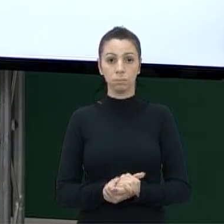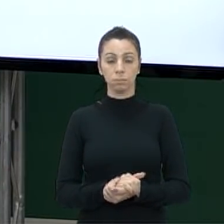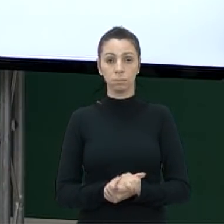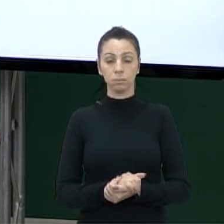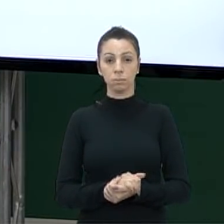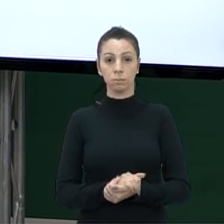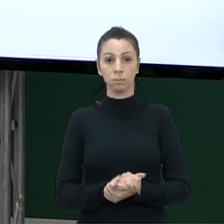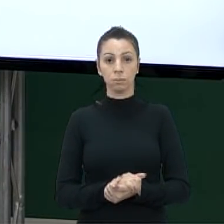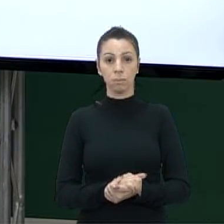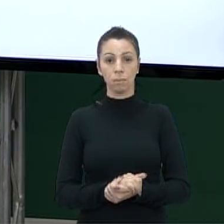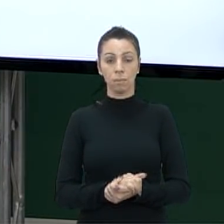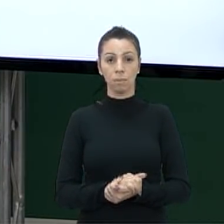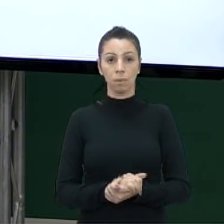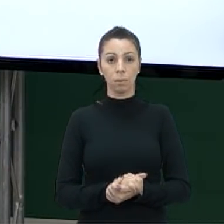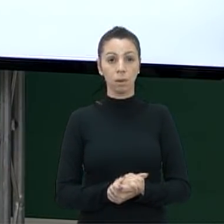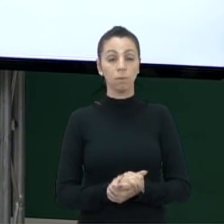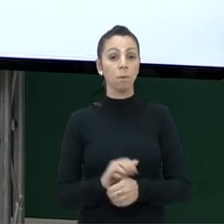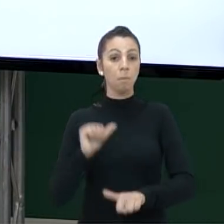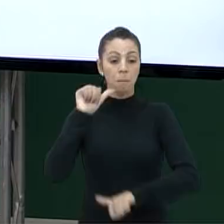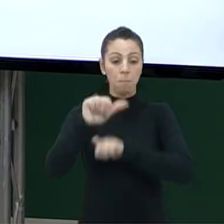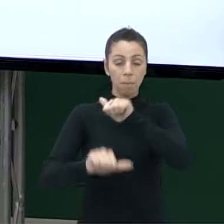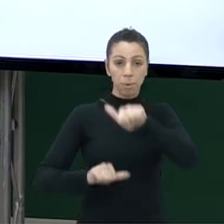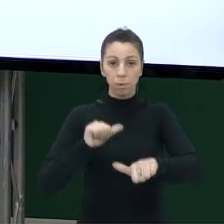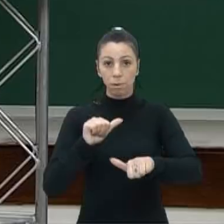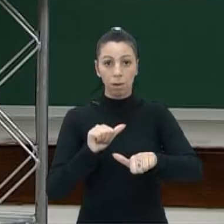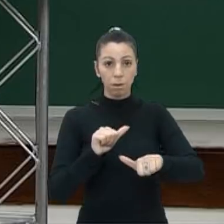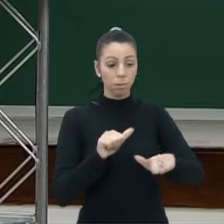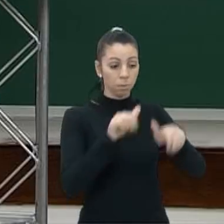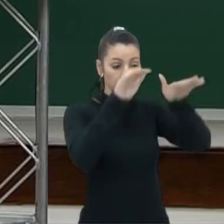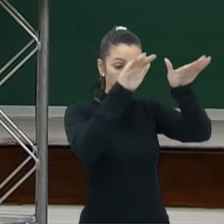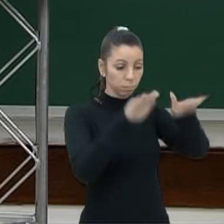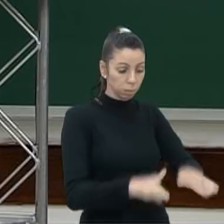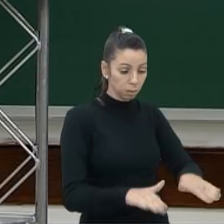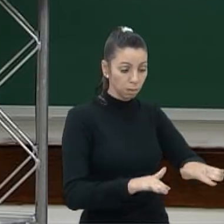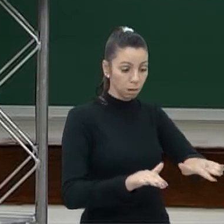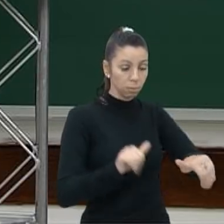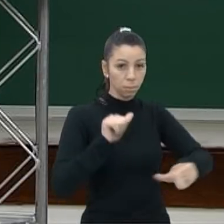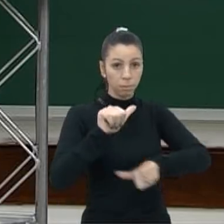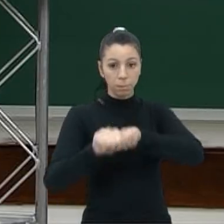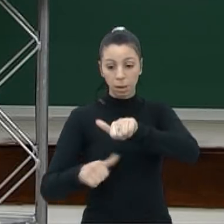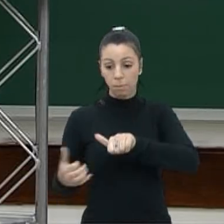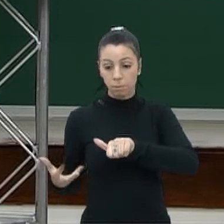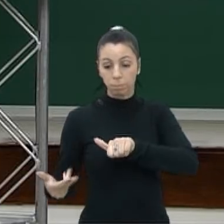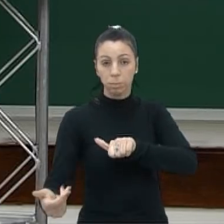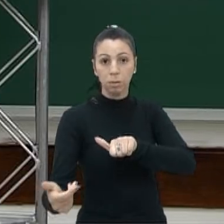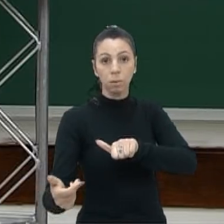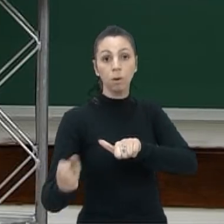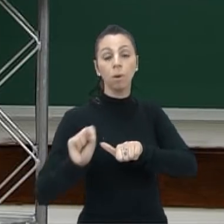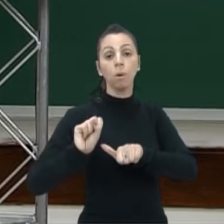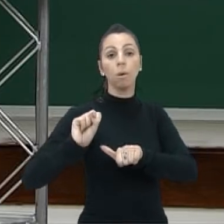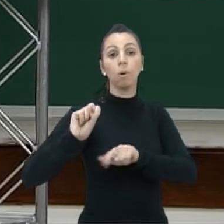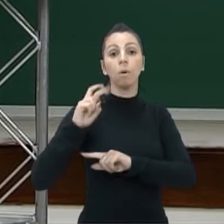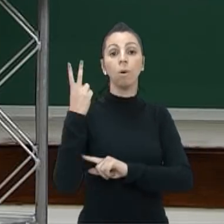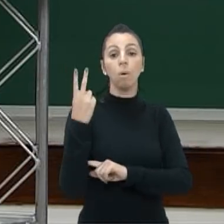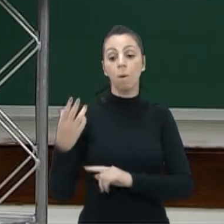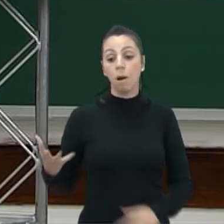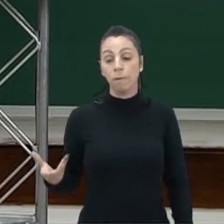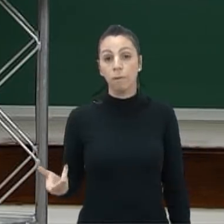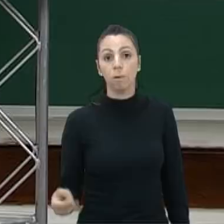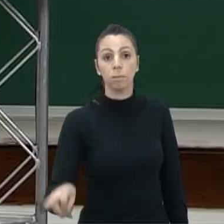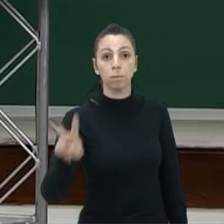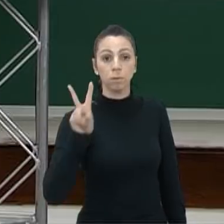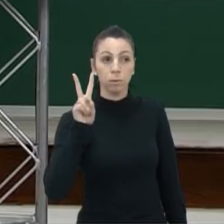para uma outra condição de velocidade, quando eu quiser mudar a velocidade desse objeto, seja ela